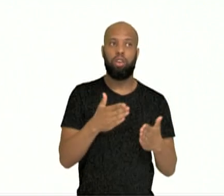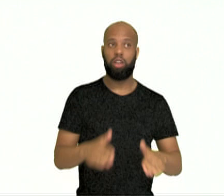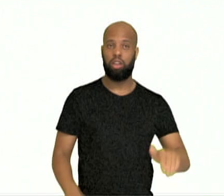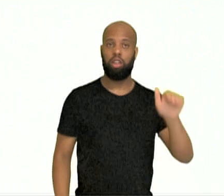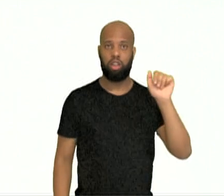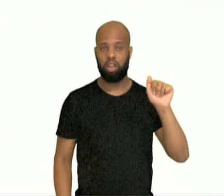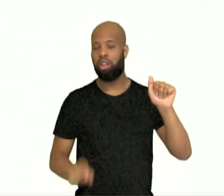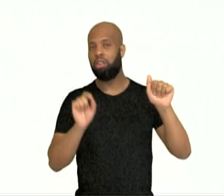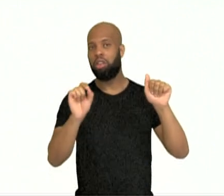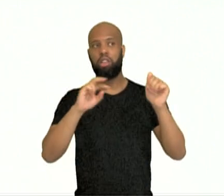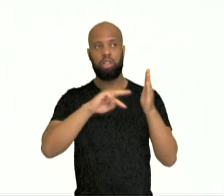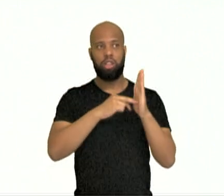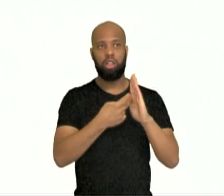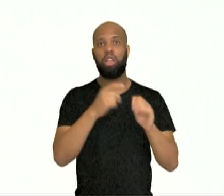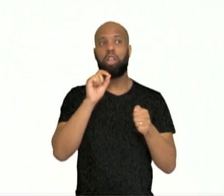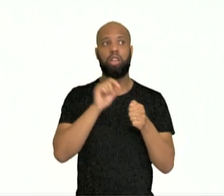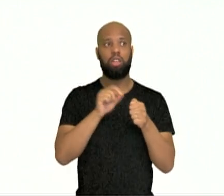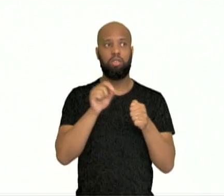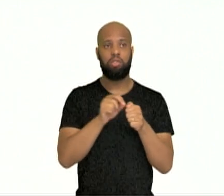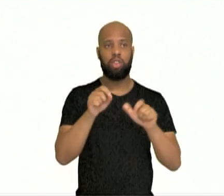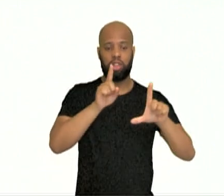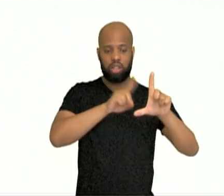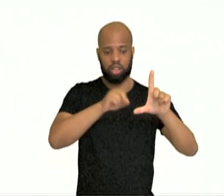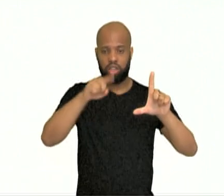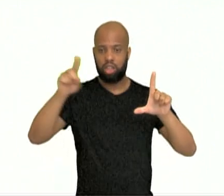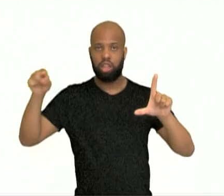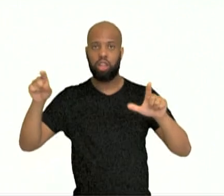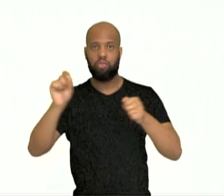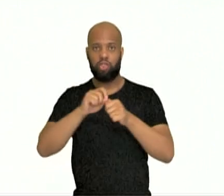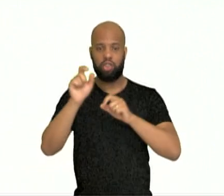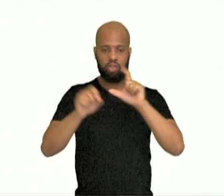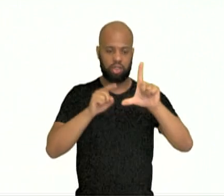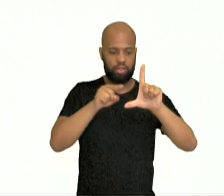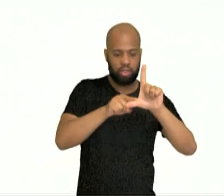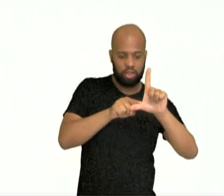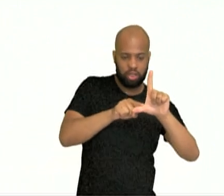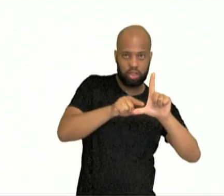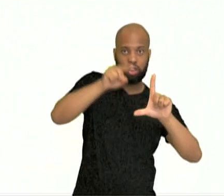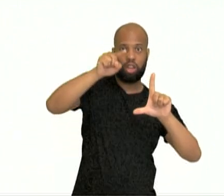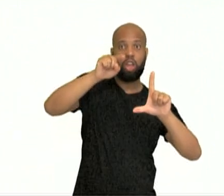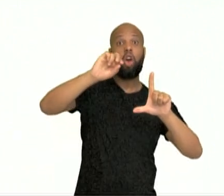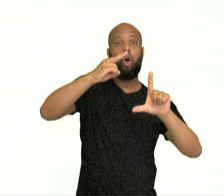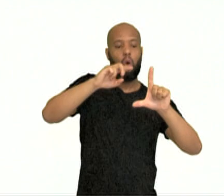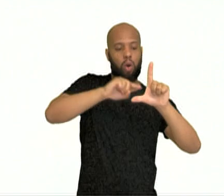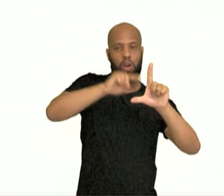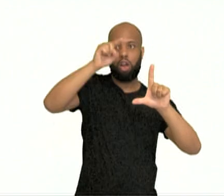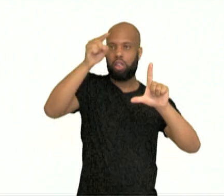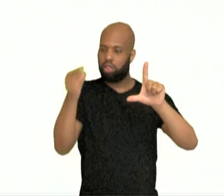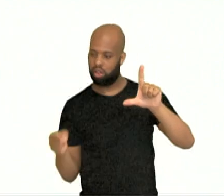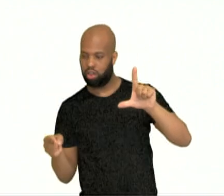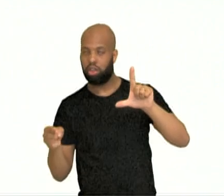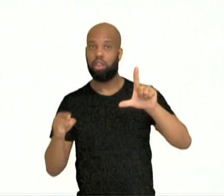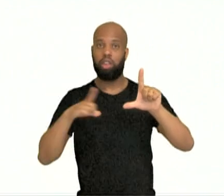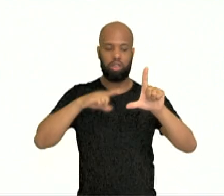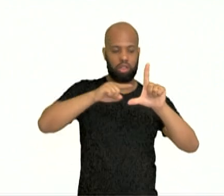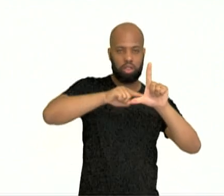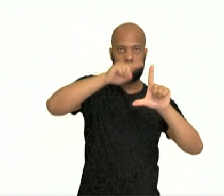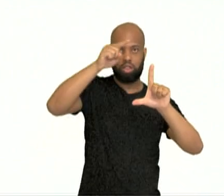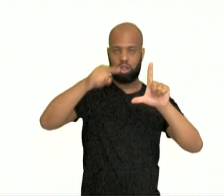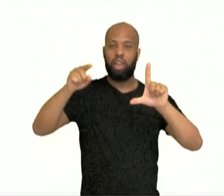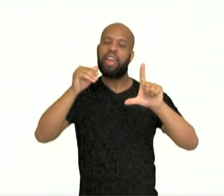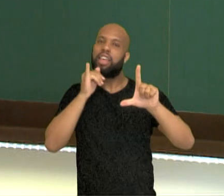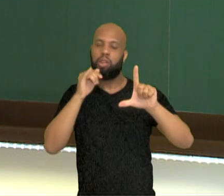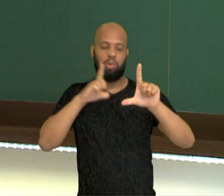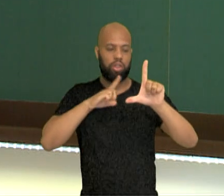A, ele faz o quê? Ele faz com que o gráfico suba ou desça. Então, aquela mesma senoide, ela pode aparecer mais